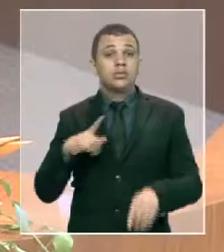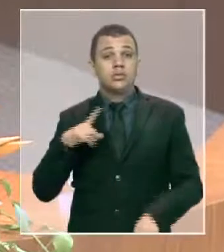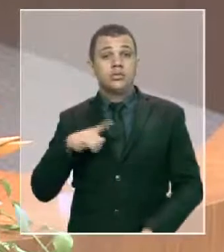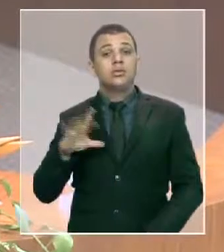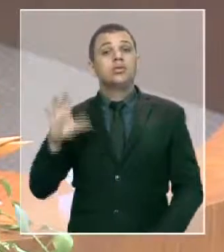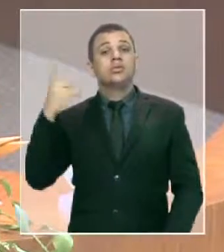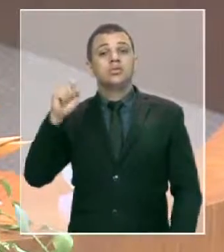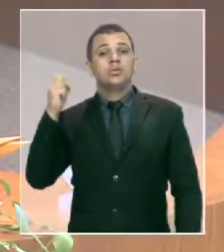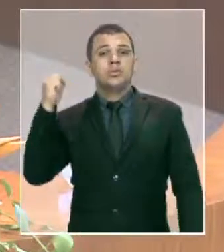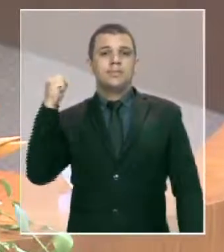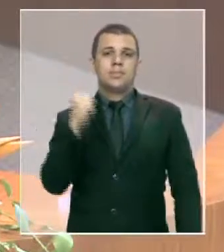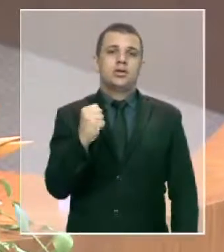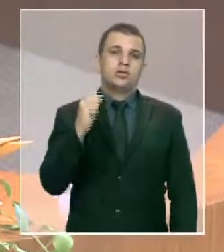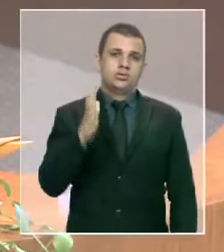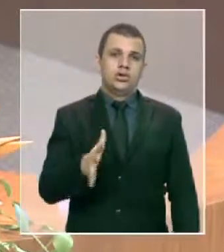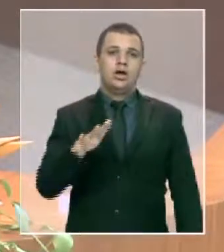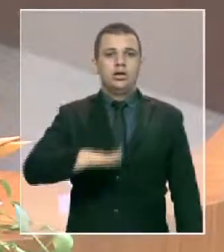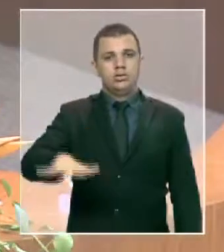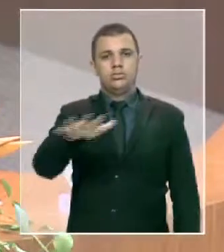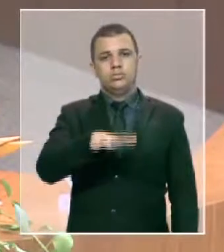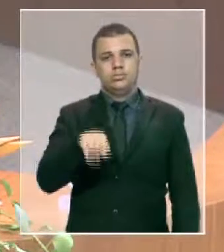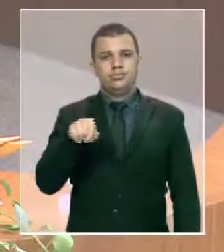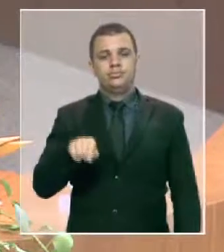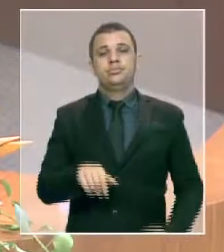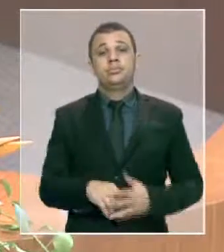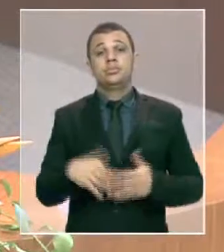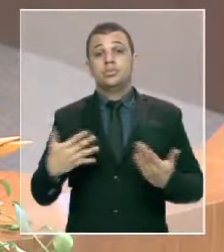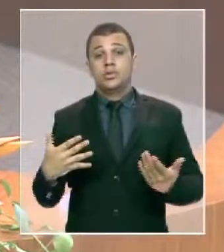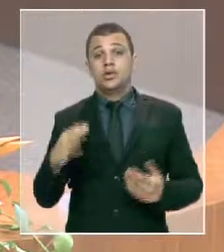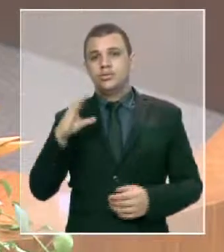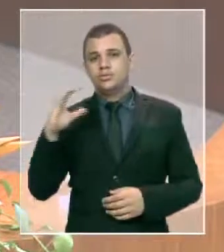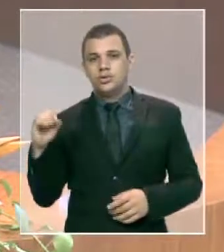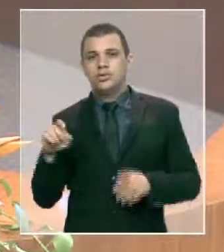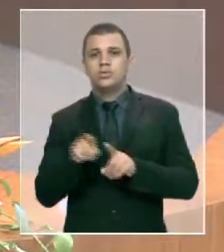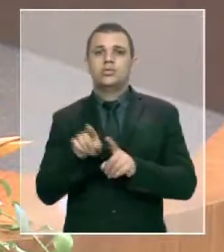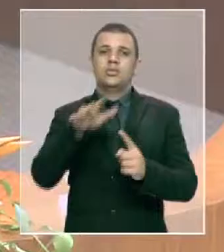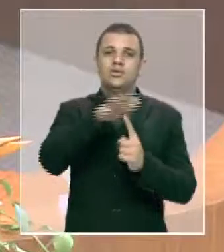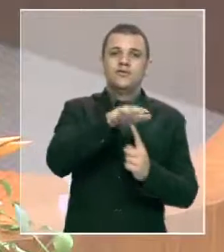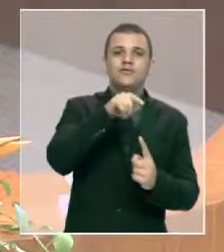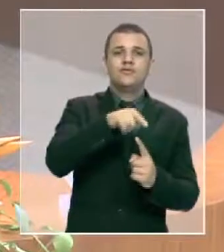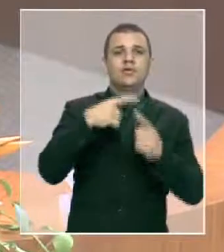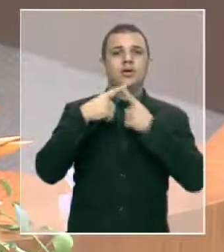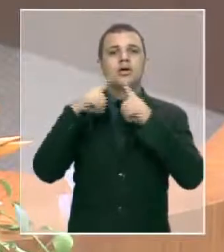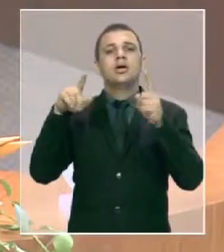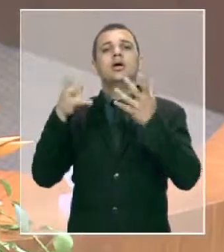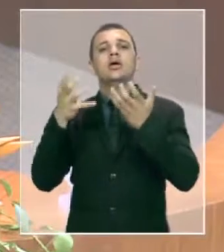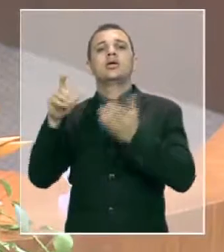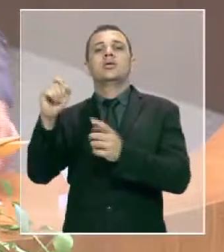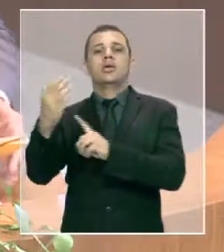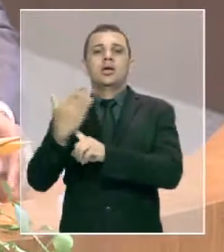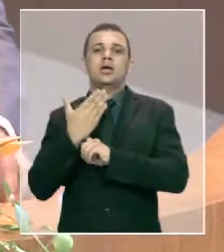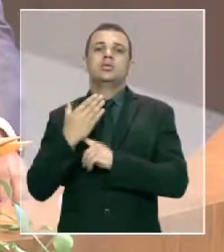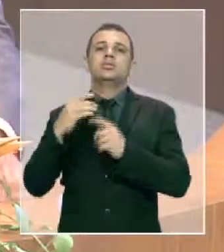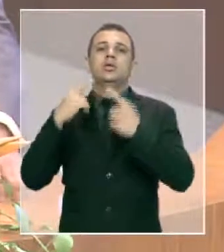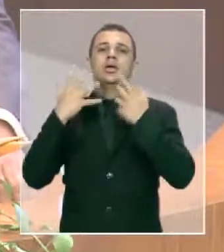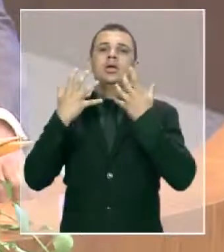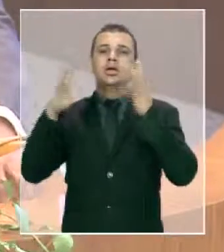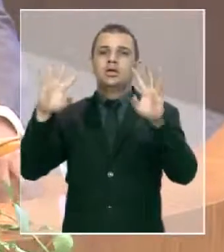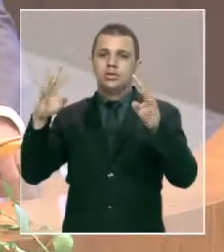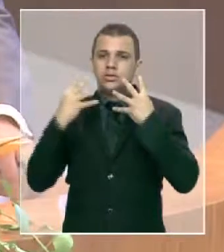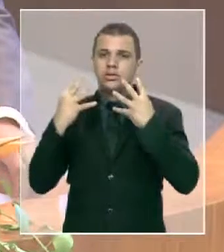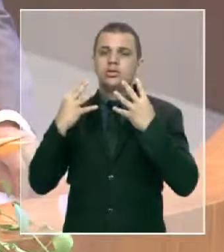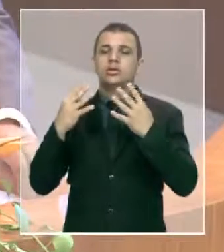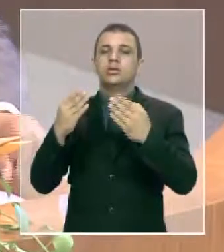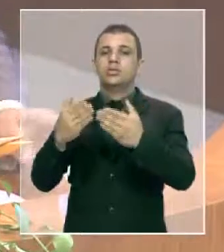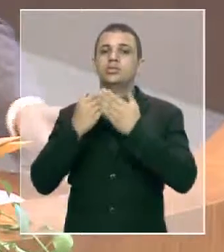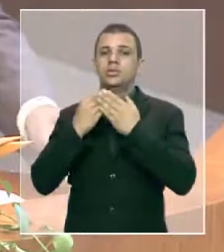operária. Então, a região da cidade operária e a feira da cidade operária clama por socorro, clama por atenção, clama por um pedido de